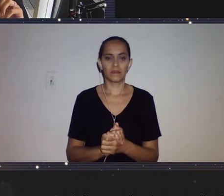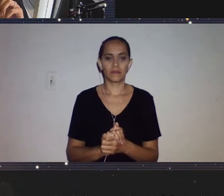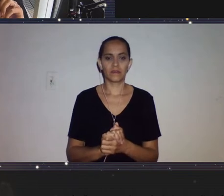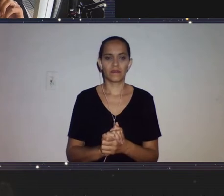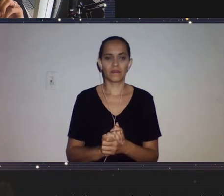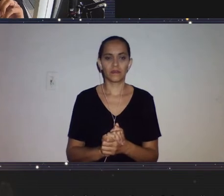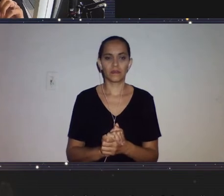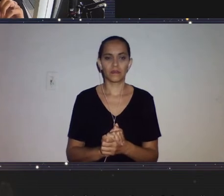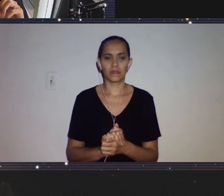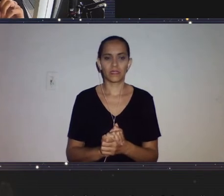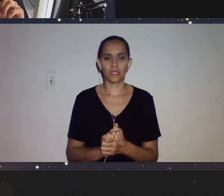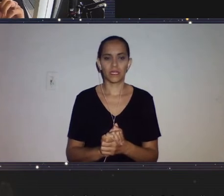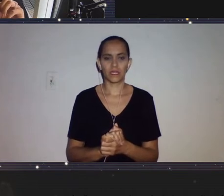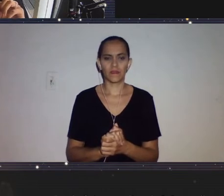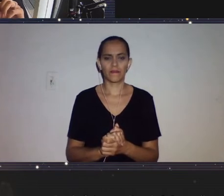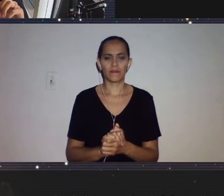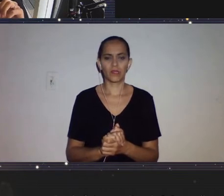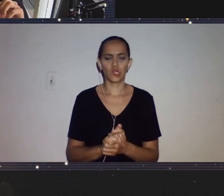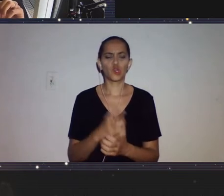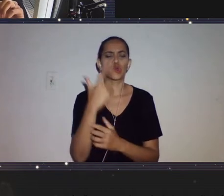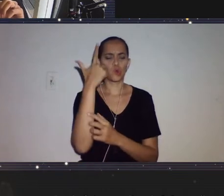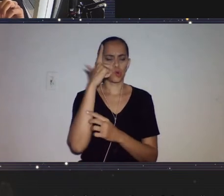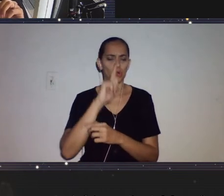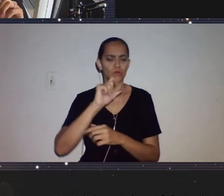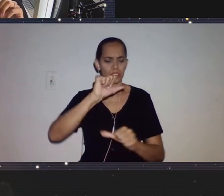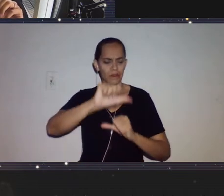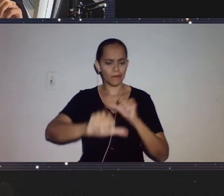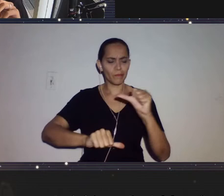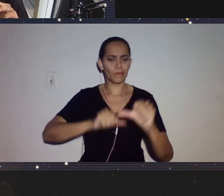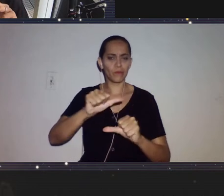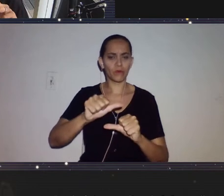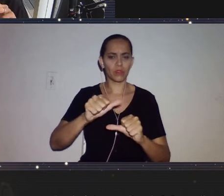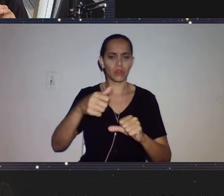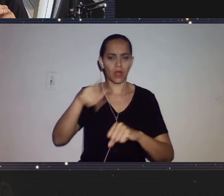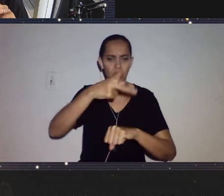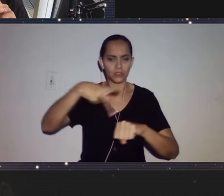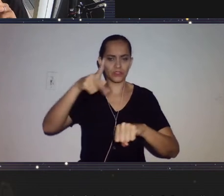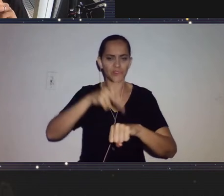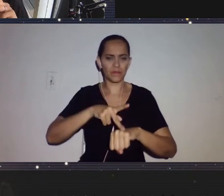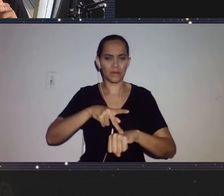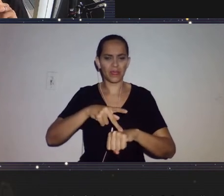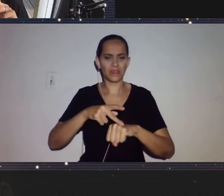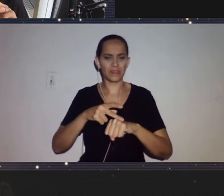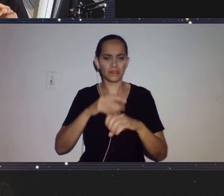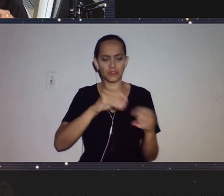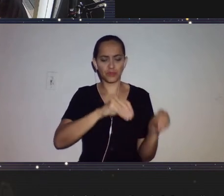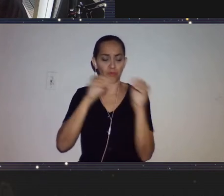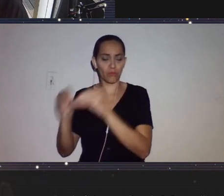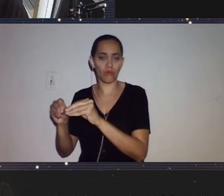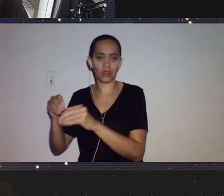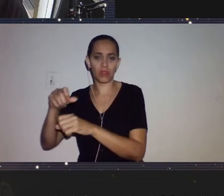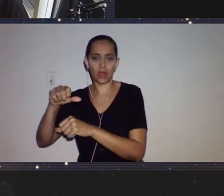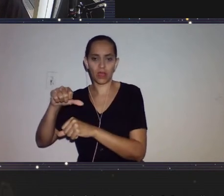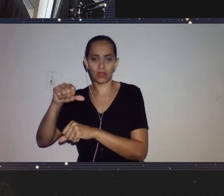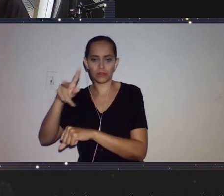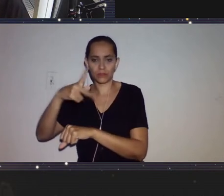foi complicado? Questões burocráticas, financeiras, se a empresa ajudou, se o país implicou muito, coisas assim.